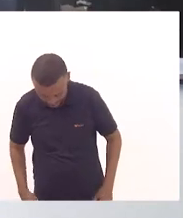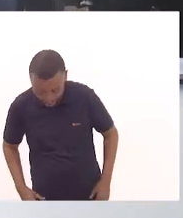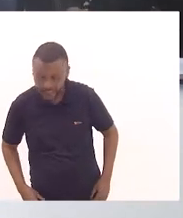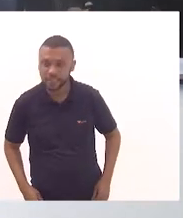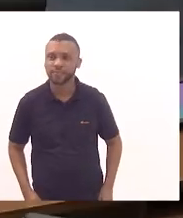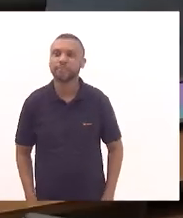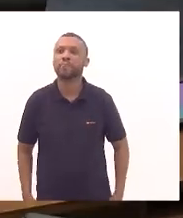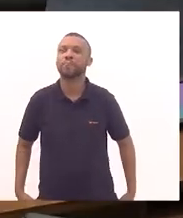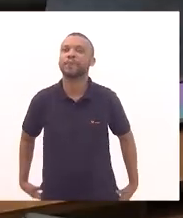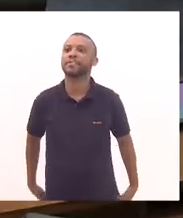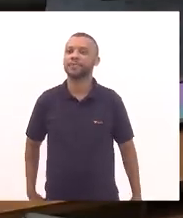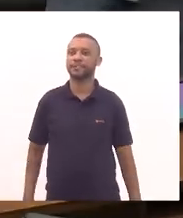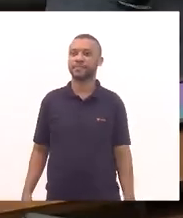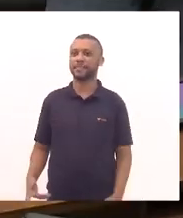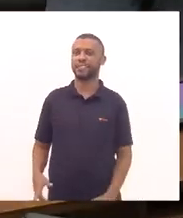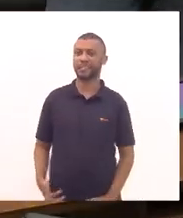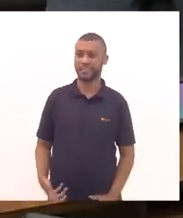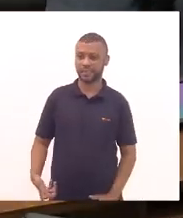Presidente.